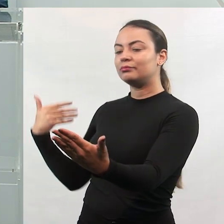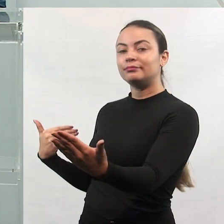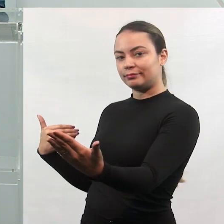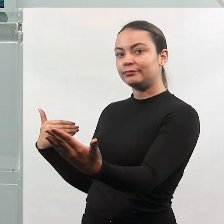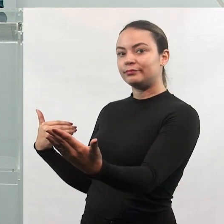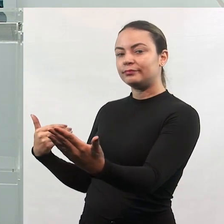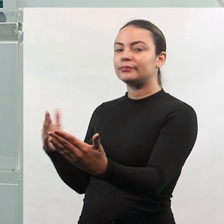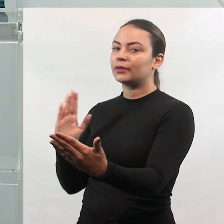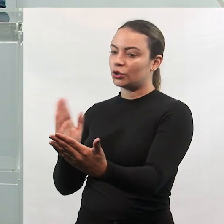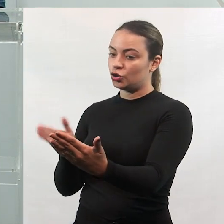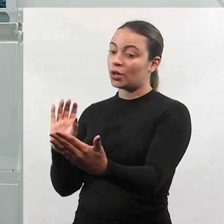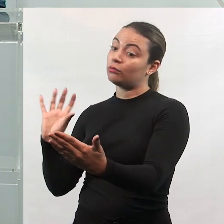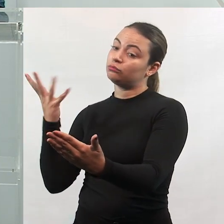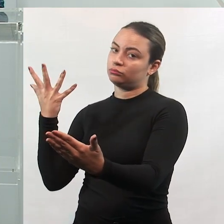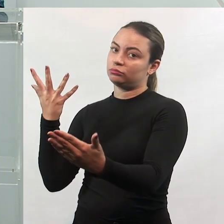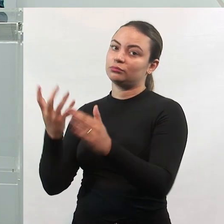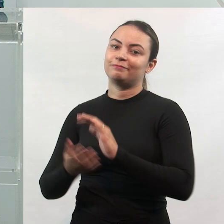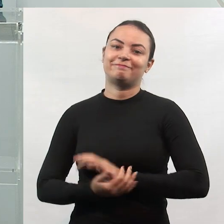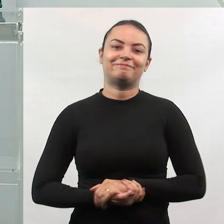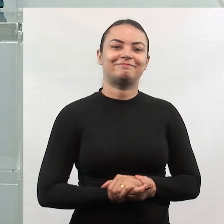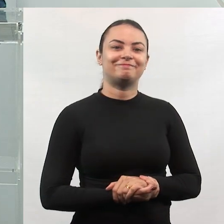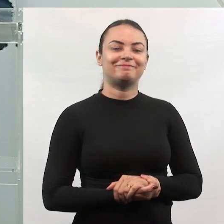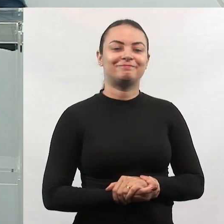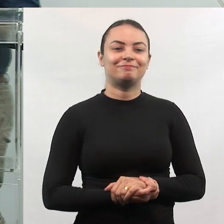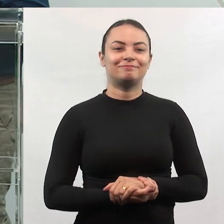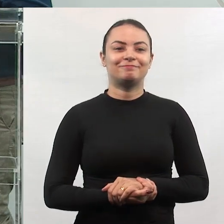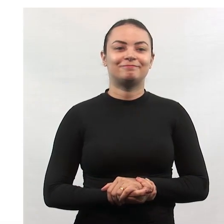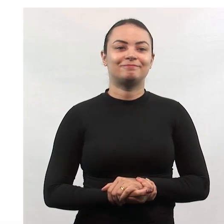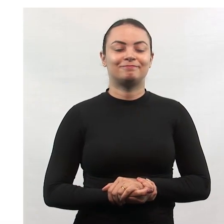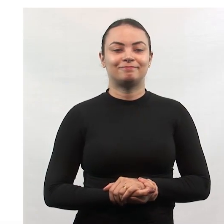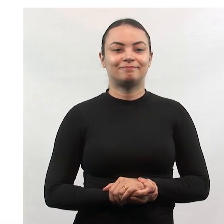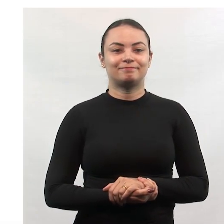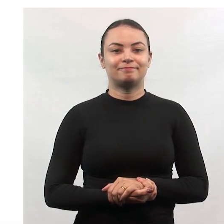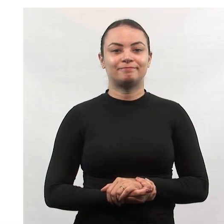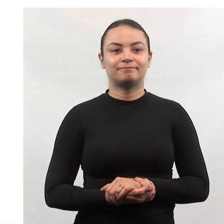questionário aplicado, né, algo que já aconteceu, tá?